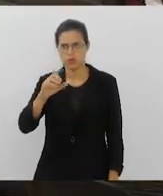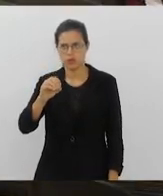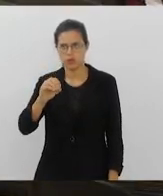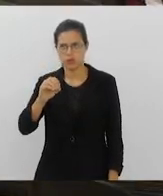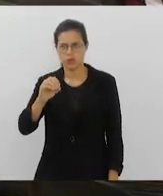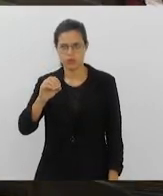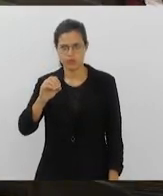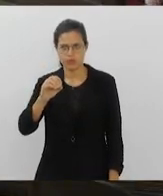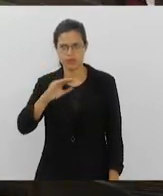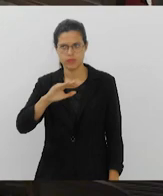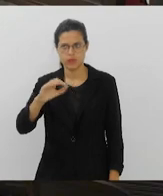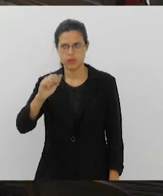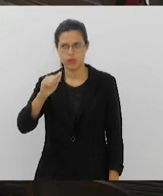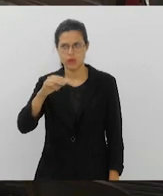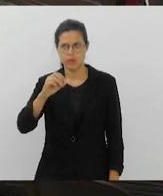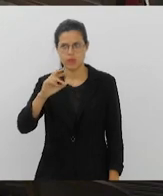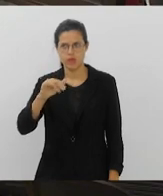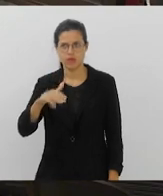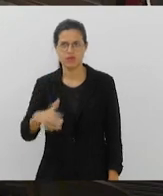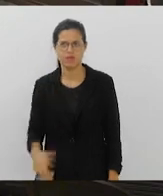presidente, ó.